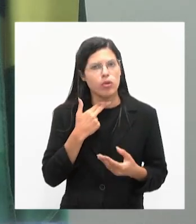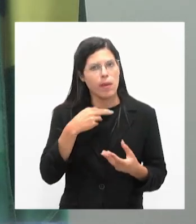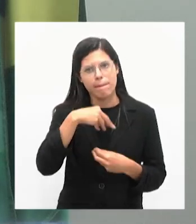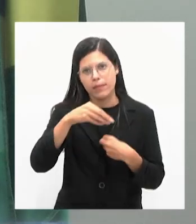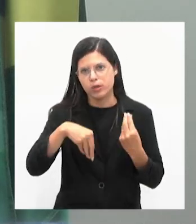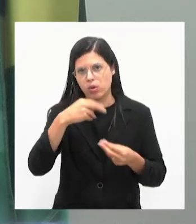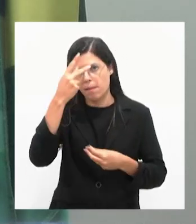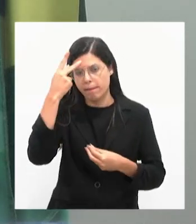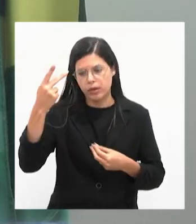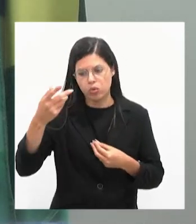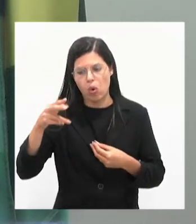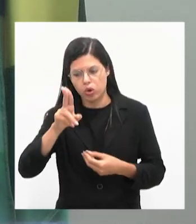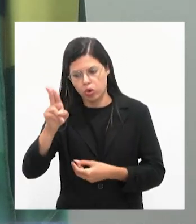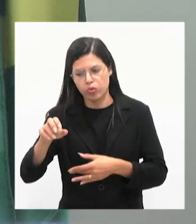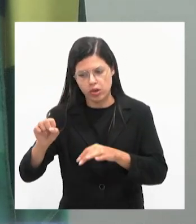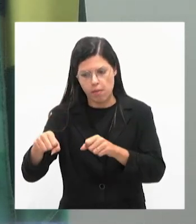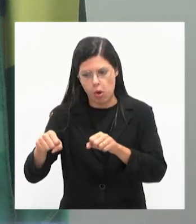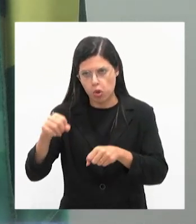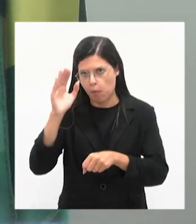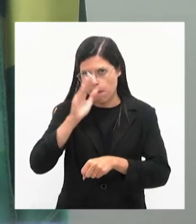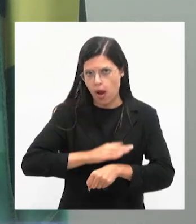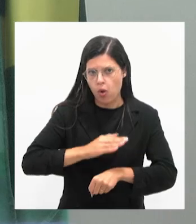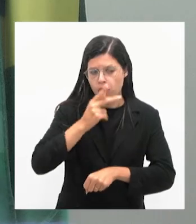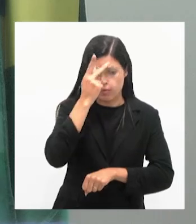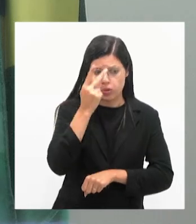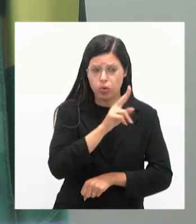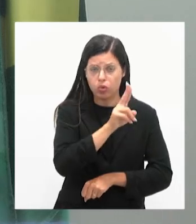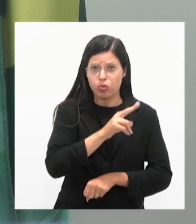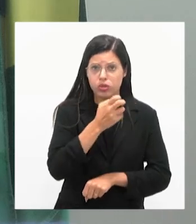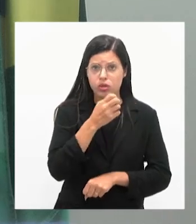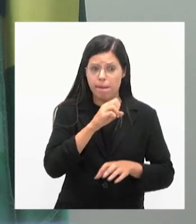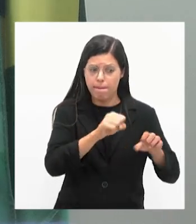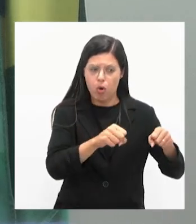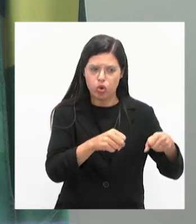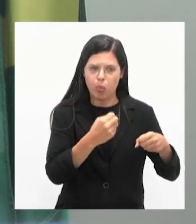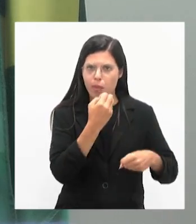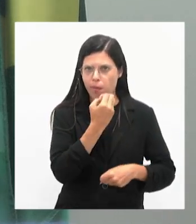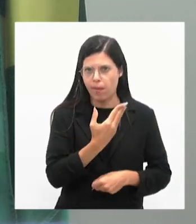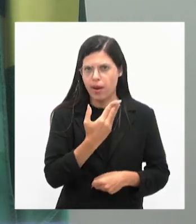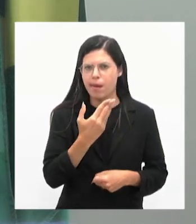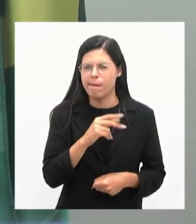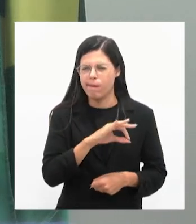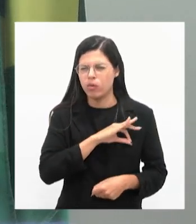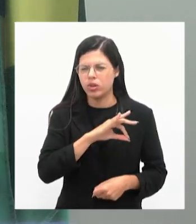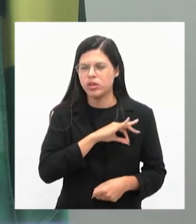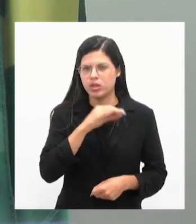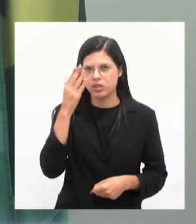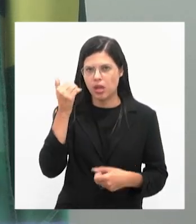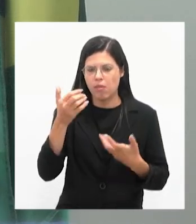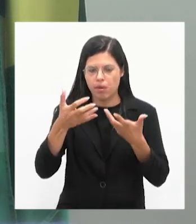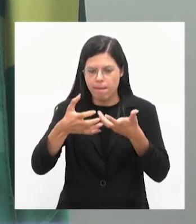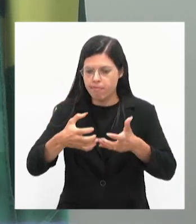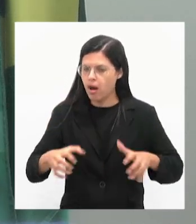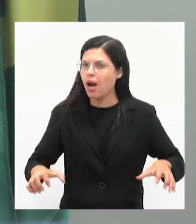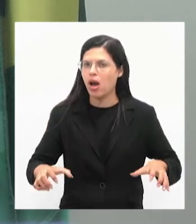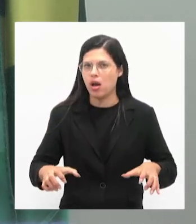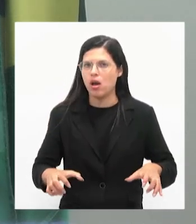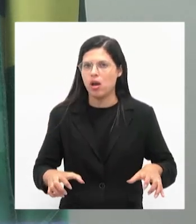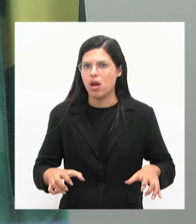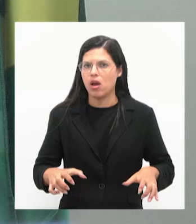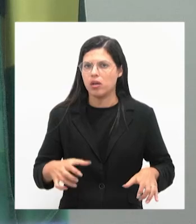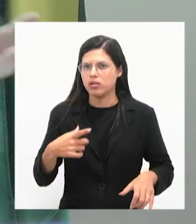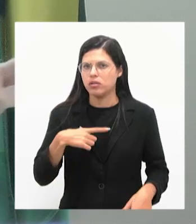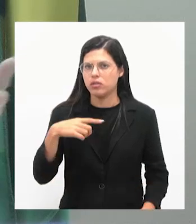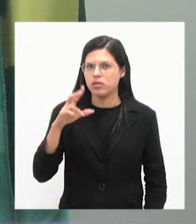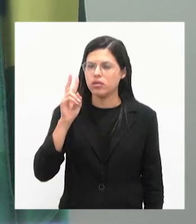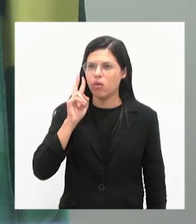bem, que é para sustentar a sua família. A polícia consegue identificar. A polícia sabe separar. O policial tem um olhar clínico. Dá um olhar assim,